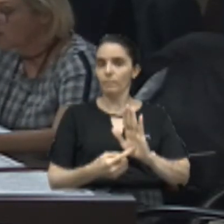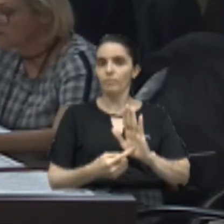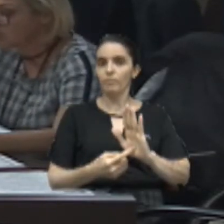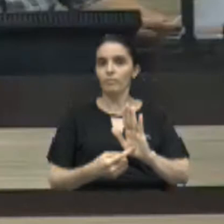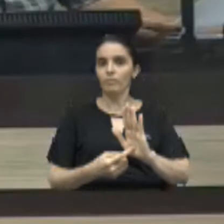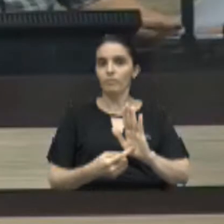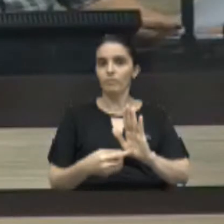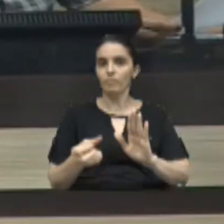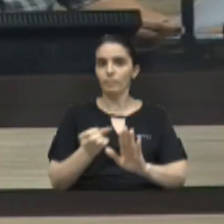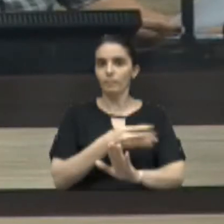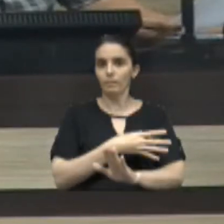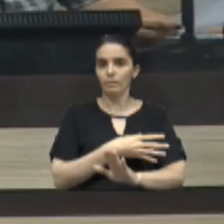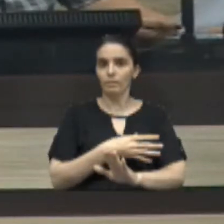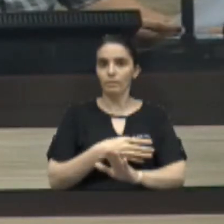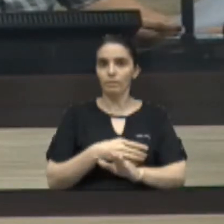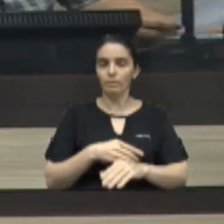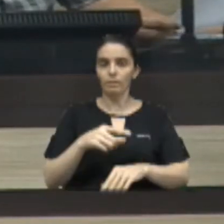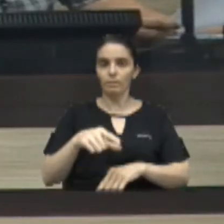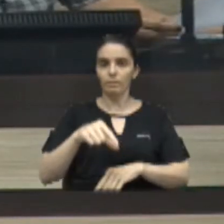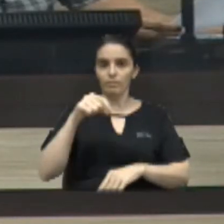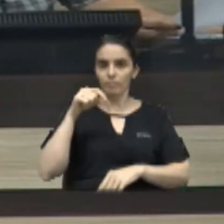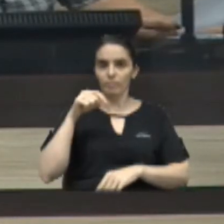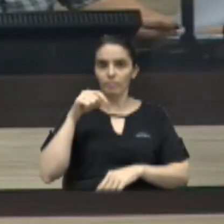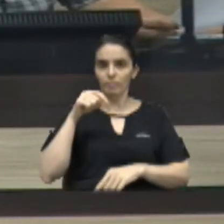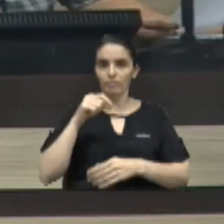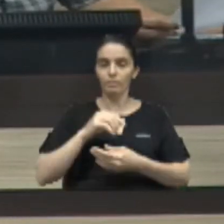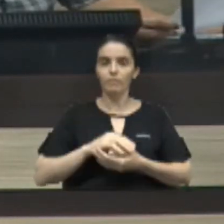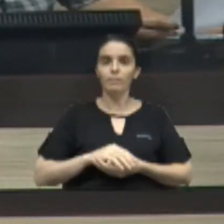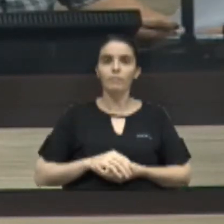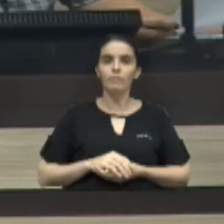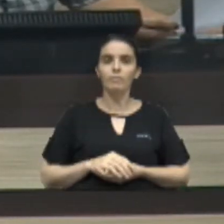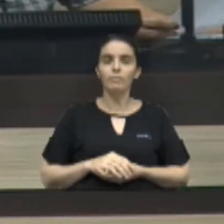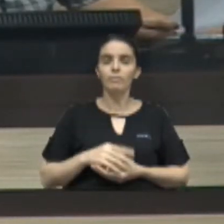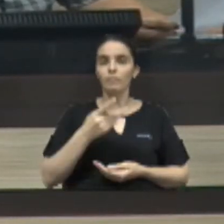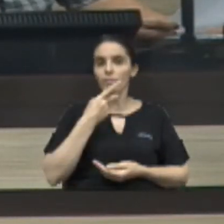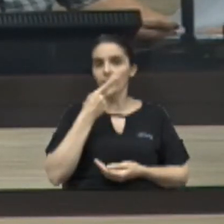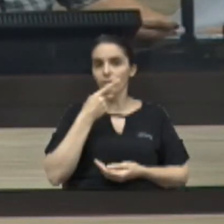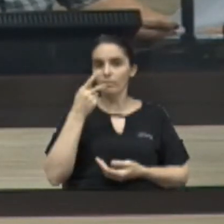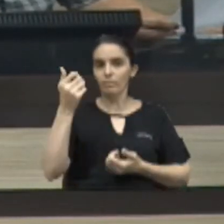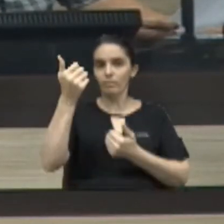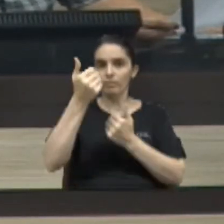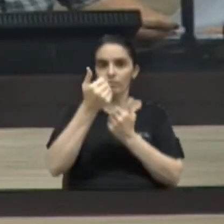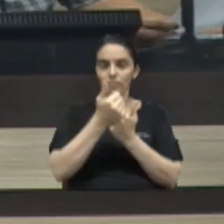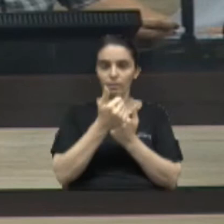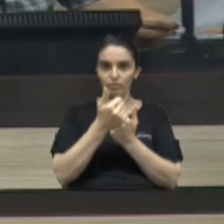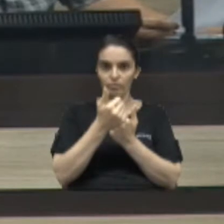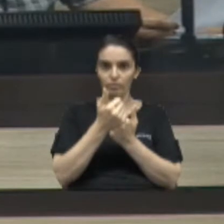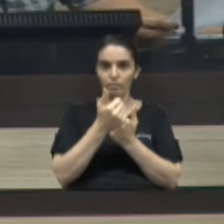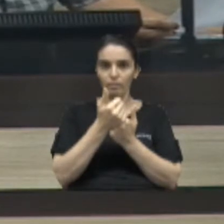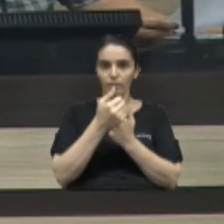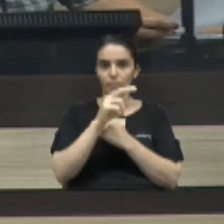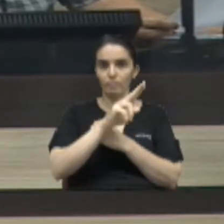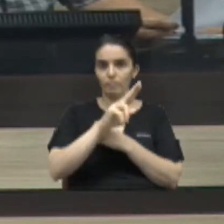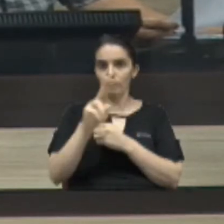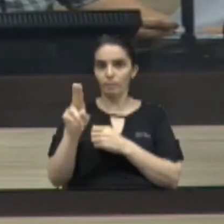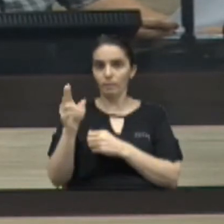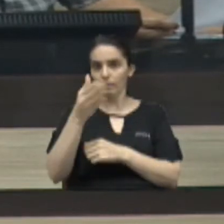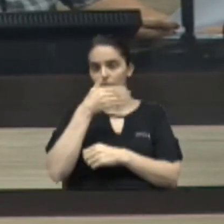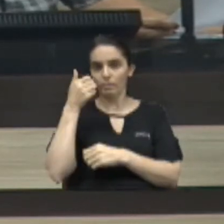instrumento nova indicação de parlamentares, estabelecendo assim a substituição dos nomes que